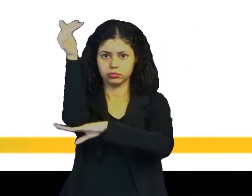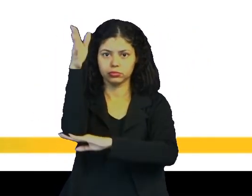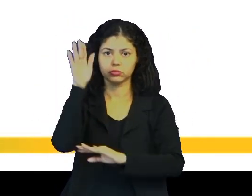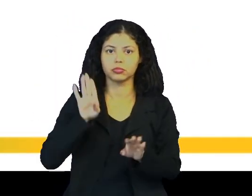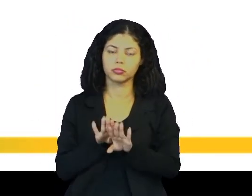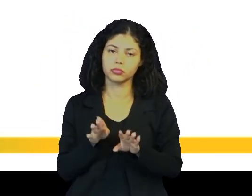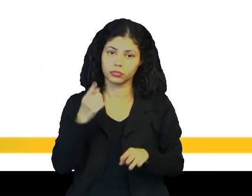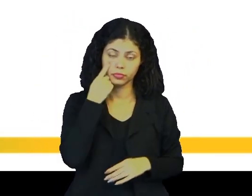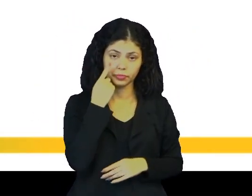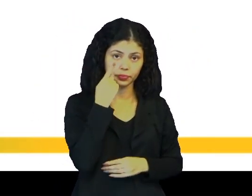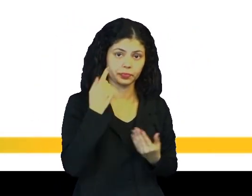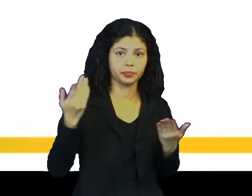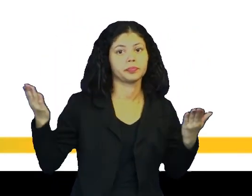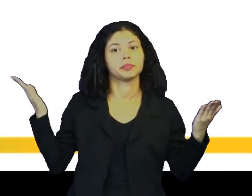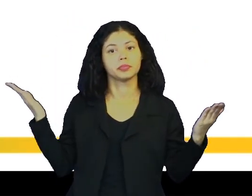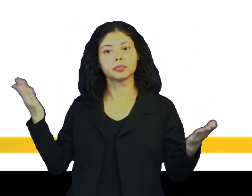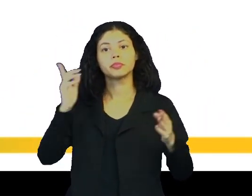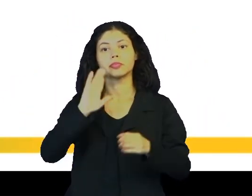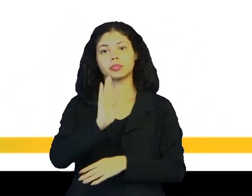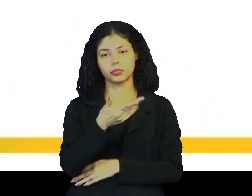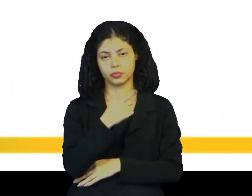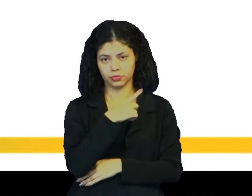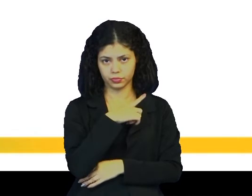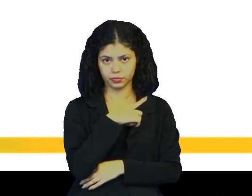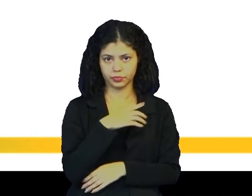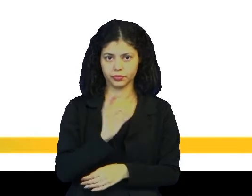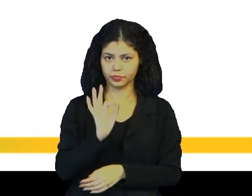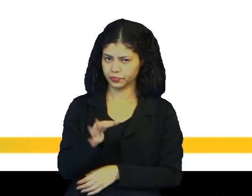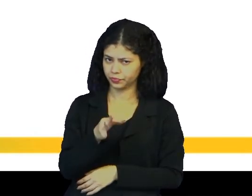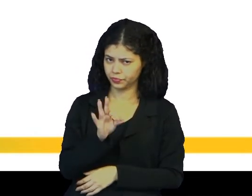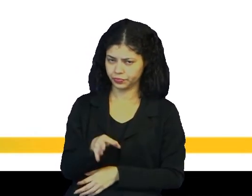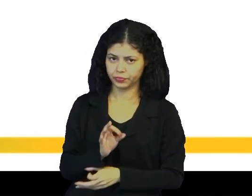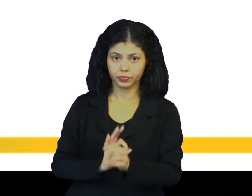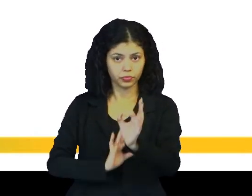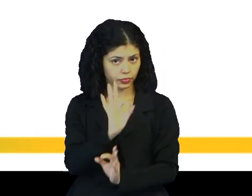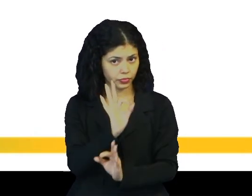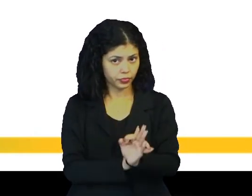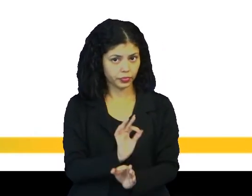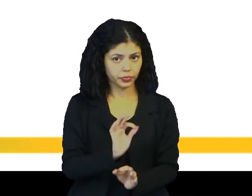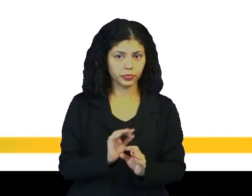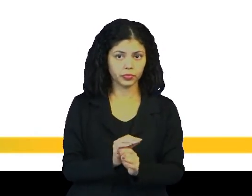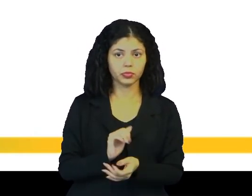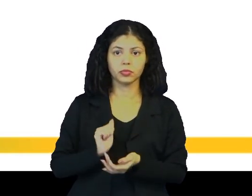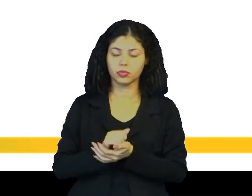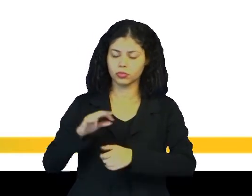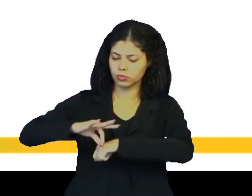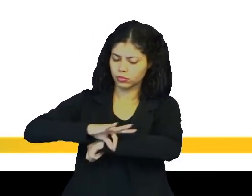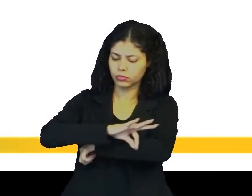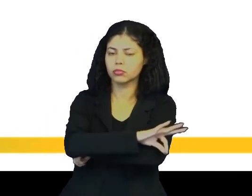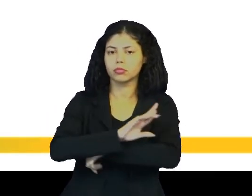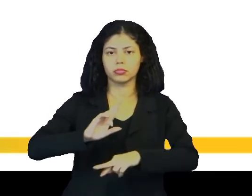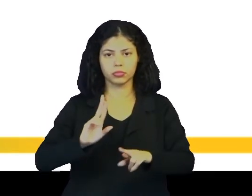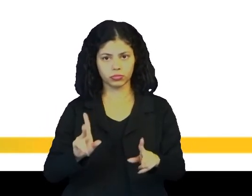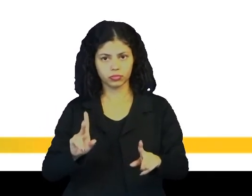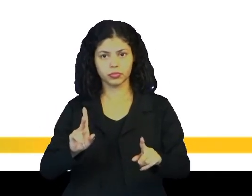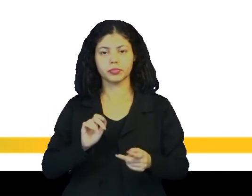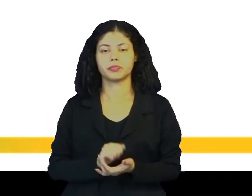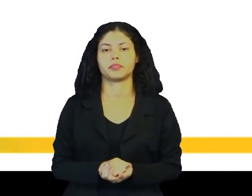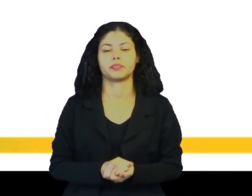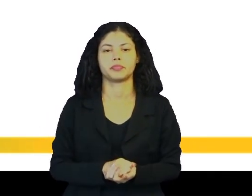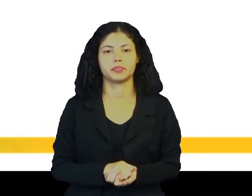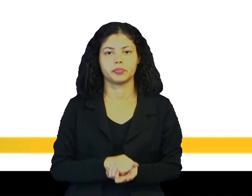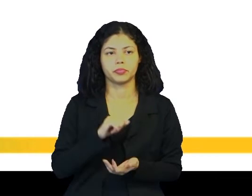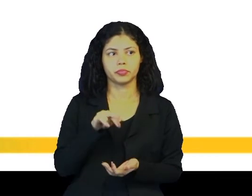e a gente pode observar que ele já tinha uma certa forma arquitetônica diferenciada, né? E o